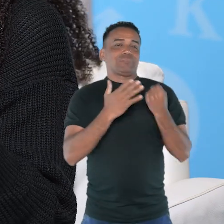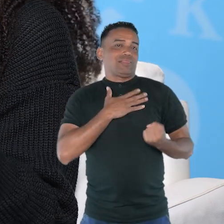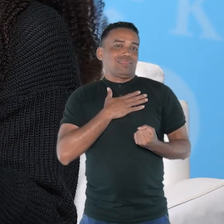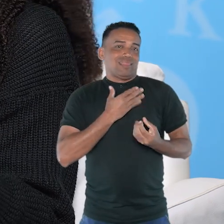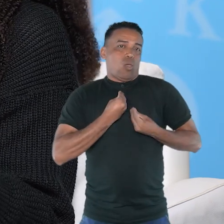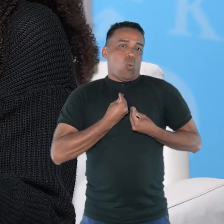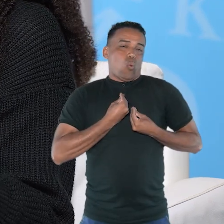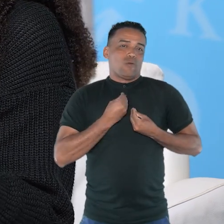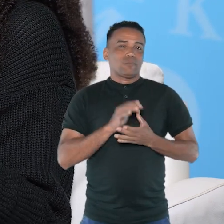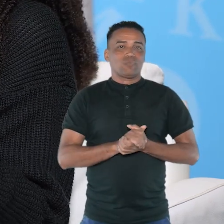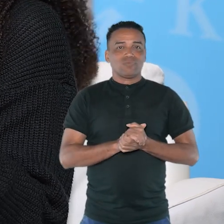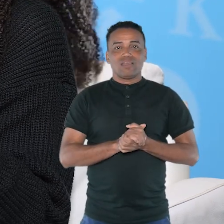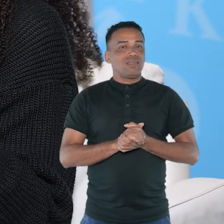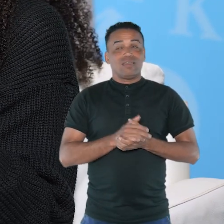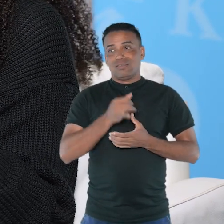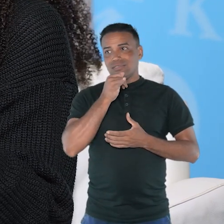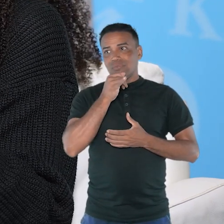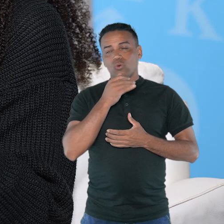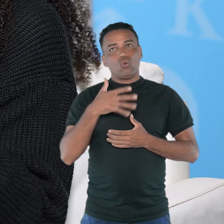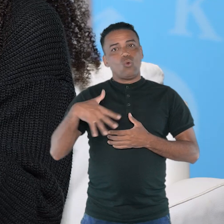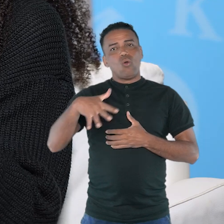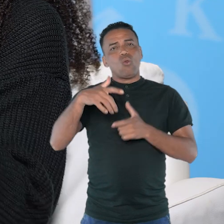Eu não falava nas aulas, porque é um ambiente